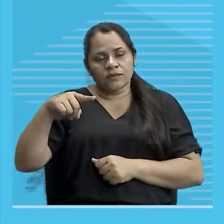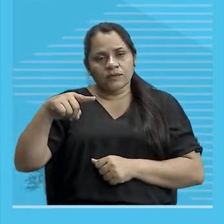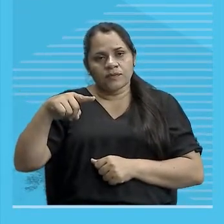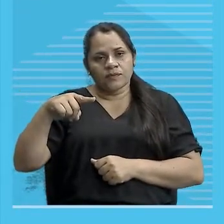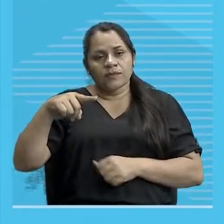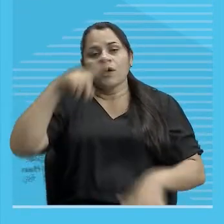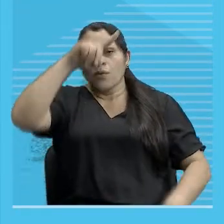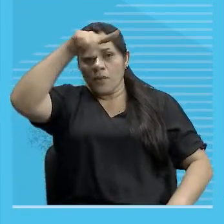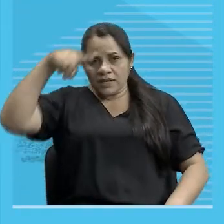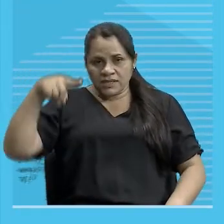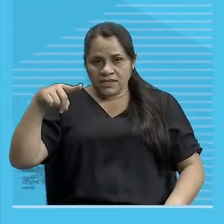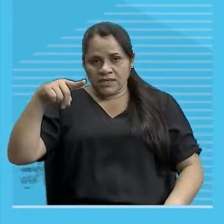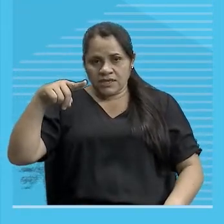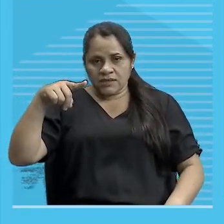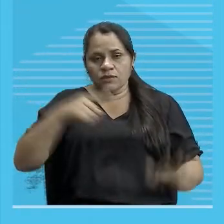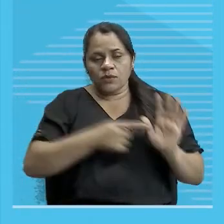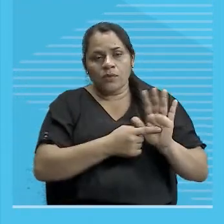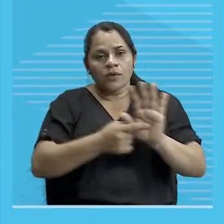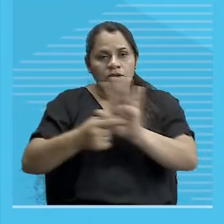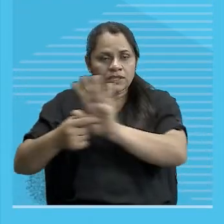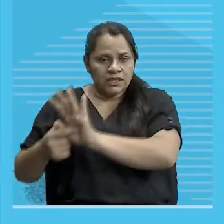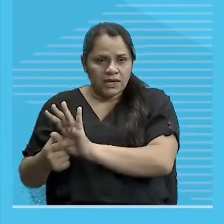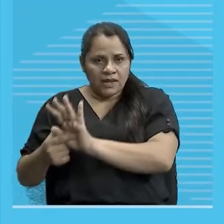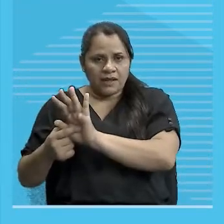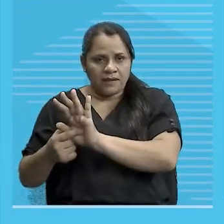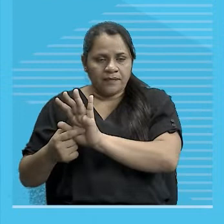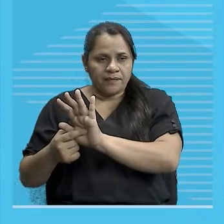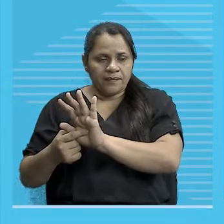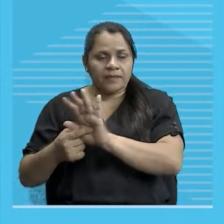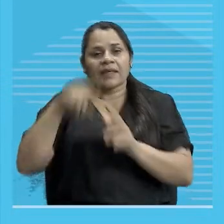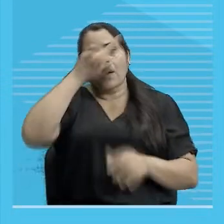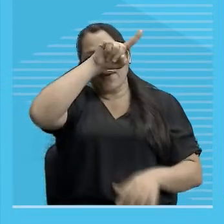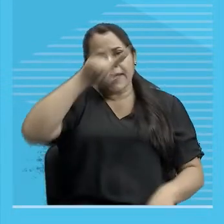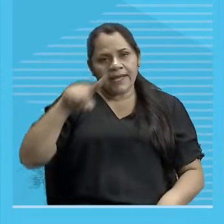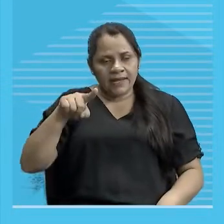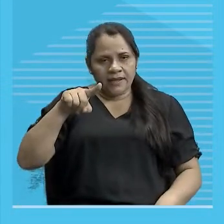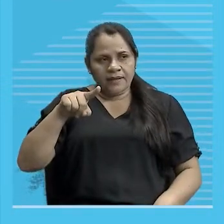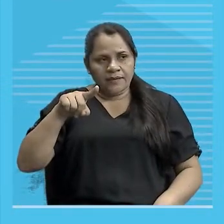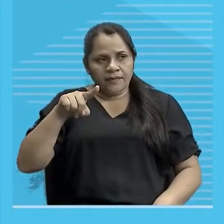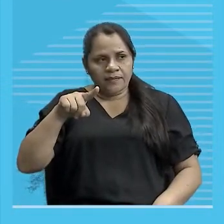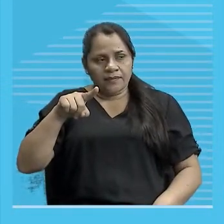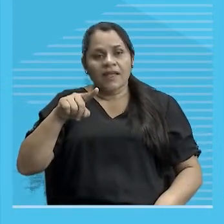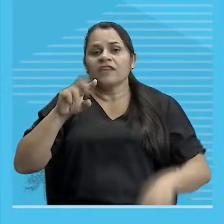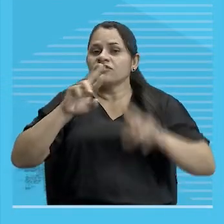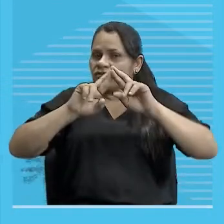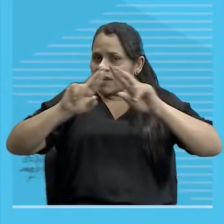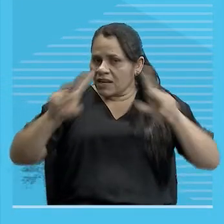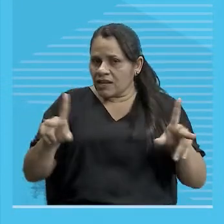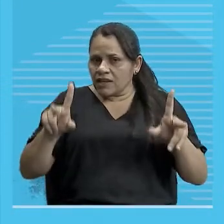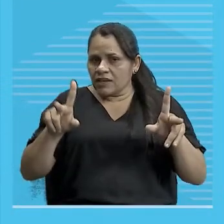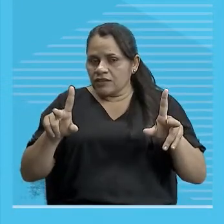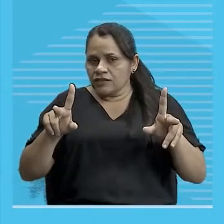grafamos exatamente, ó, para a esquerda, que é diferente, evidentemente, daquele que